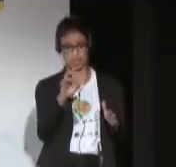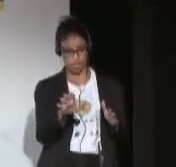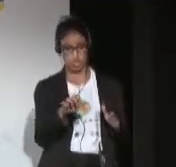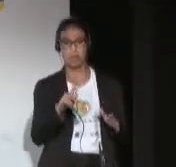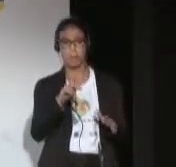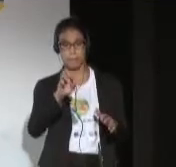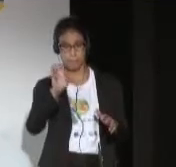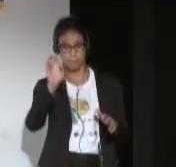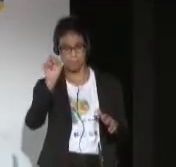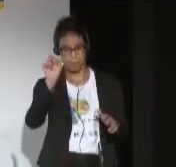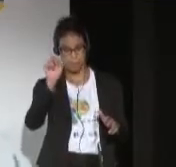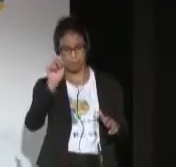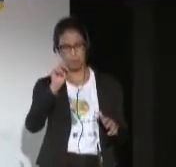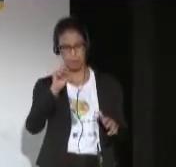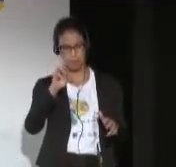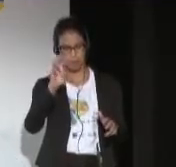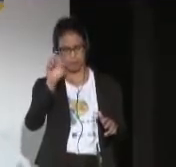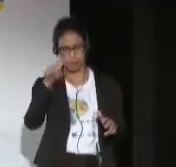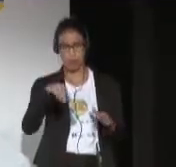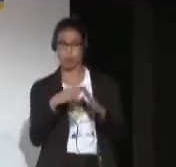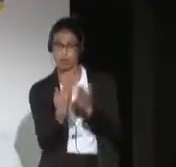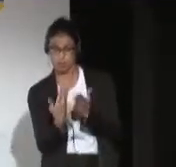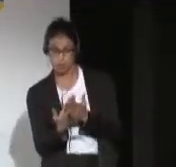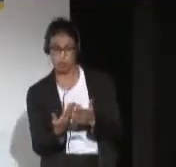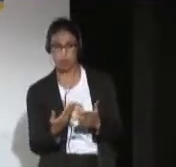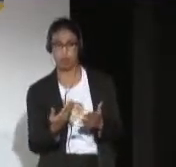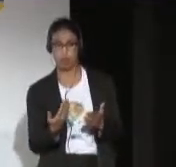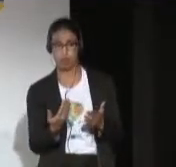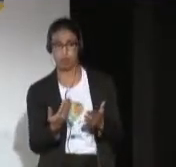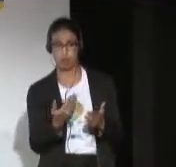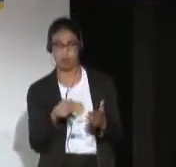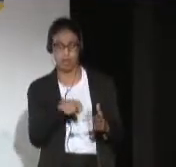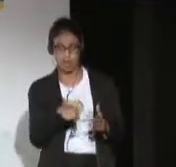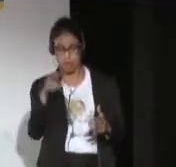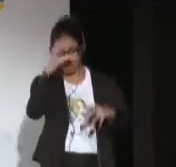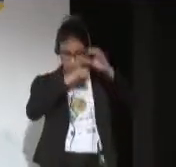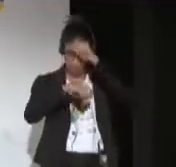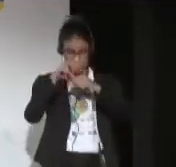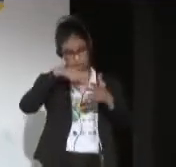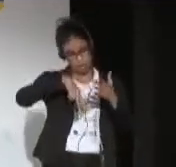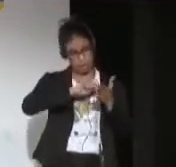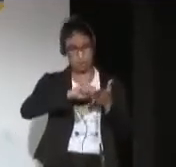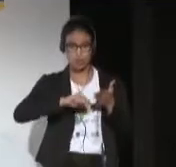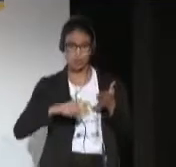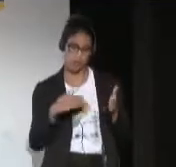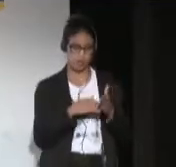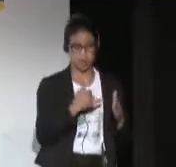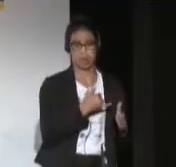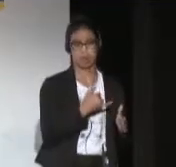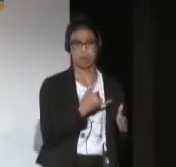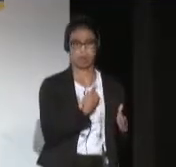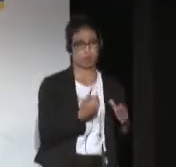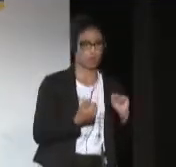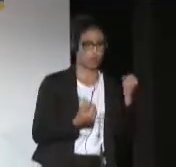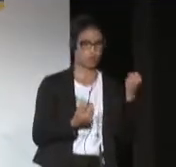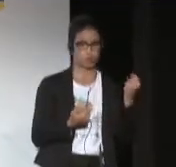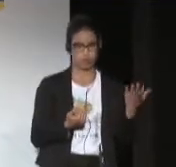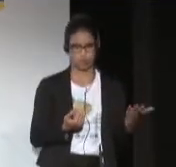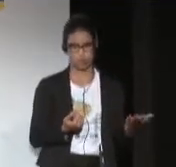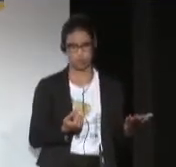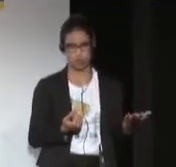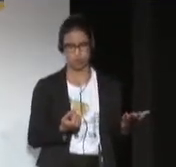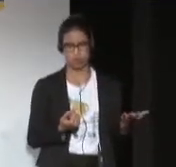de alfabetizar os alunos até 8 anos, até 7 anos, né? Então, nós temos desafios gigantescos para as redes municipais. Então, o